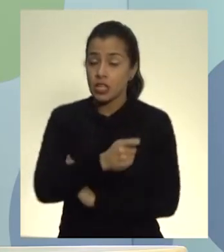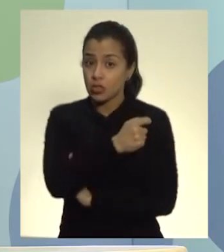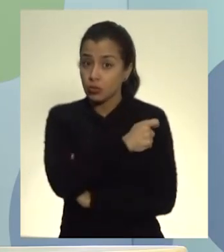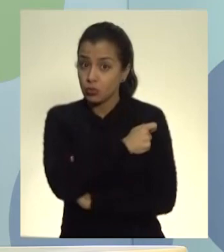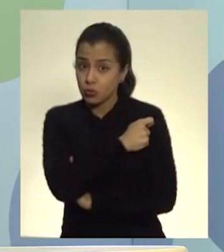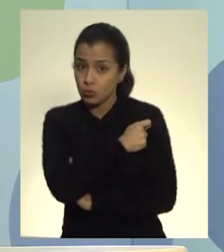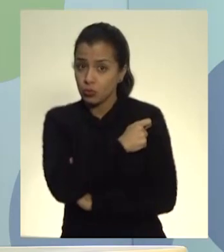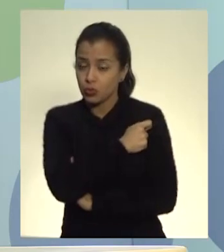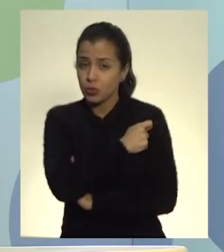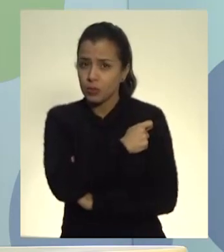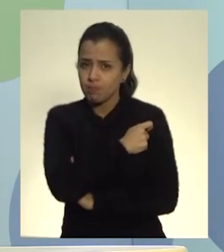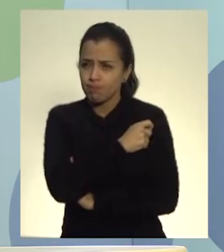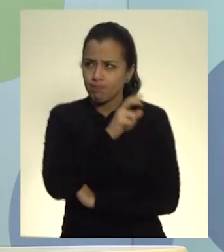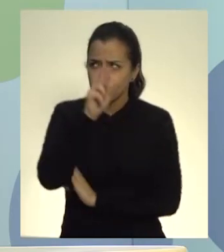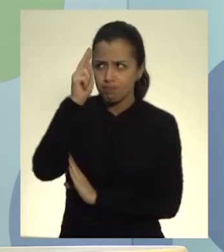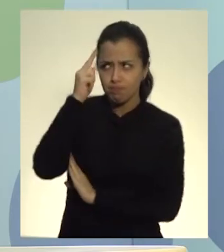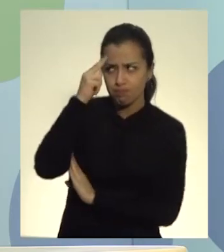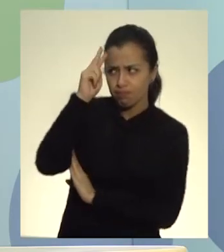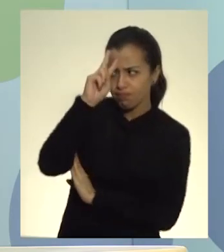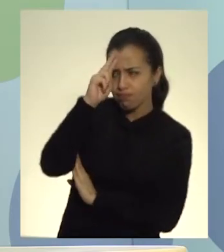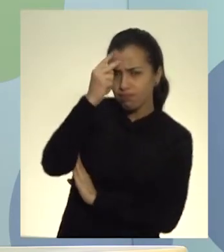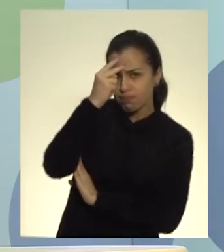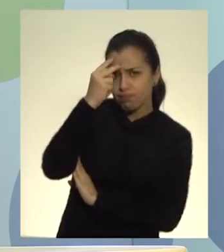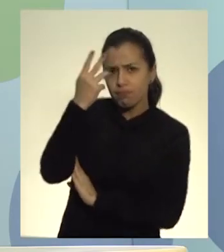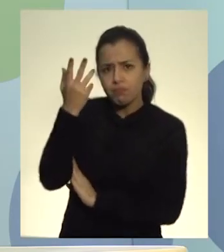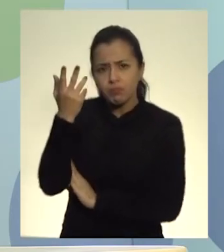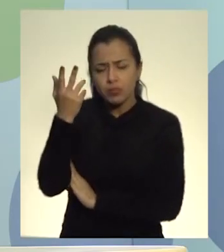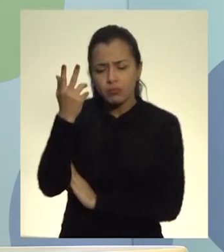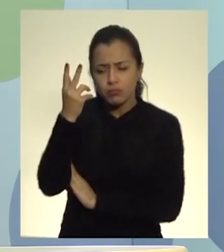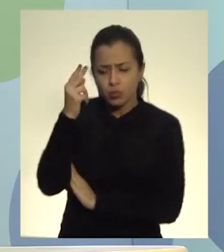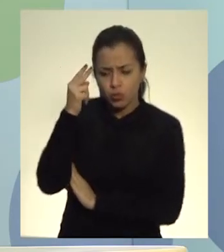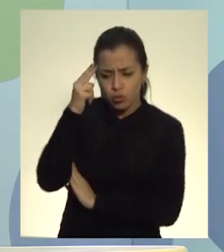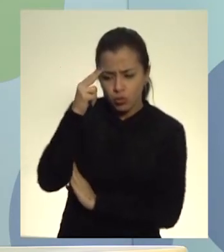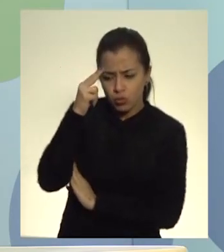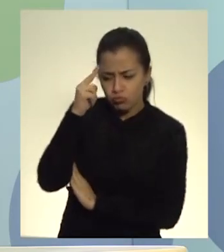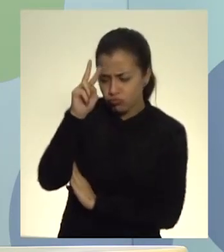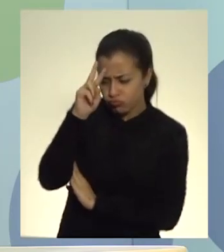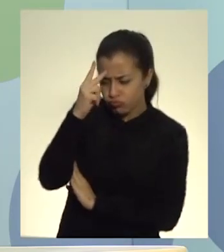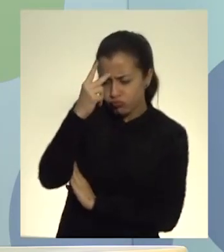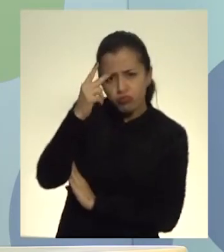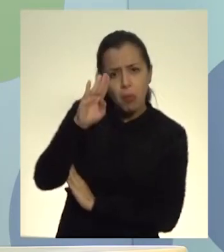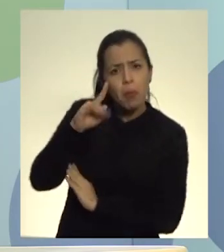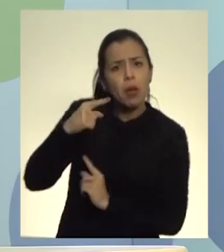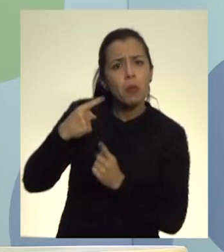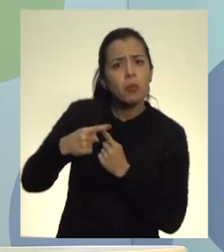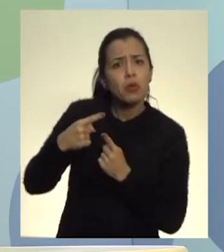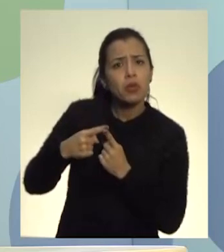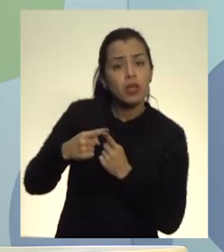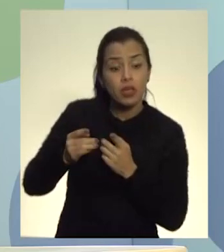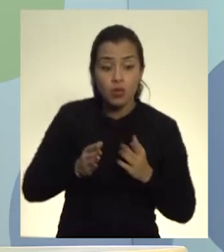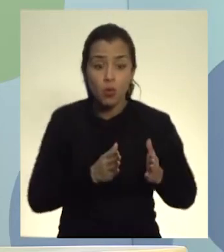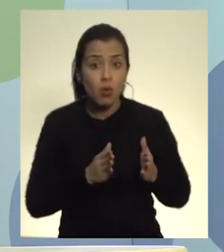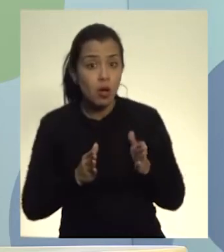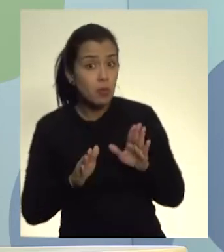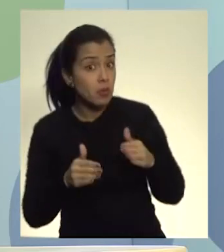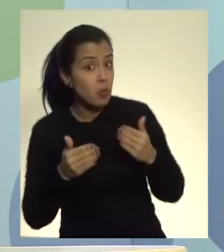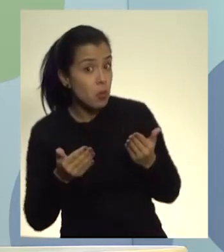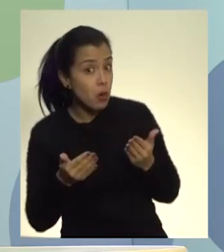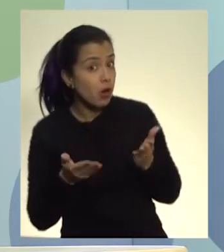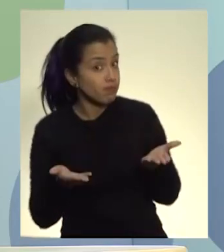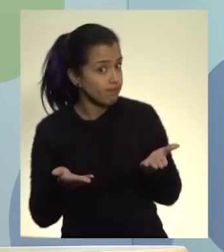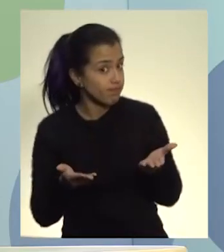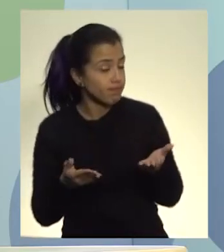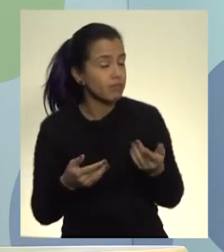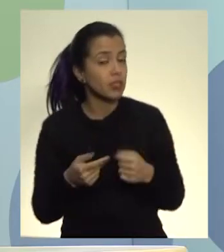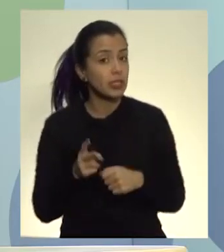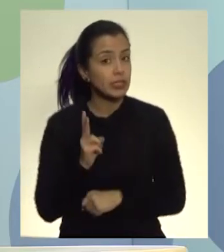mudado. Então, vocês precisam fazer o quê? Olhar por que que mudou e para que direção vocês estão indo, tá certo?